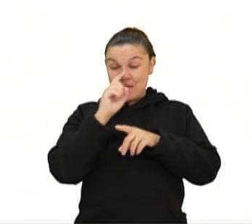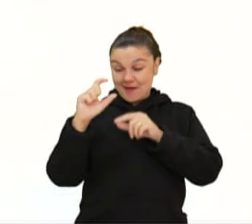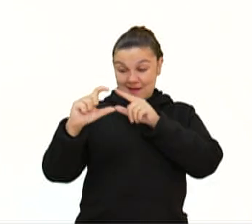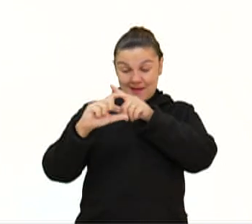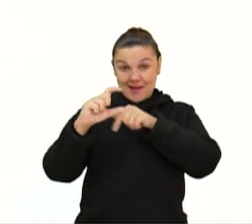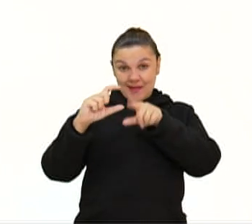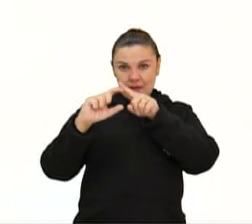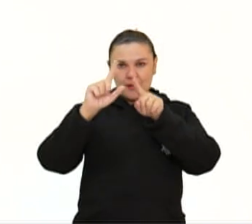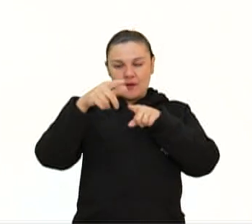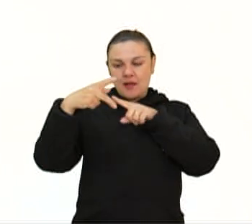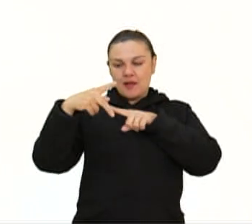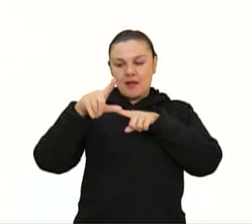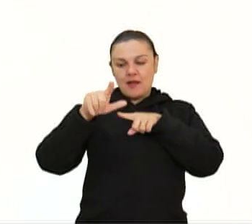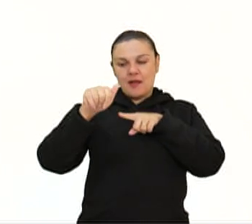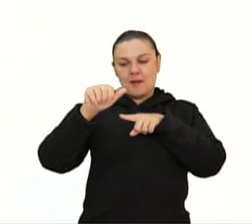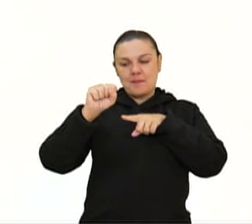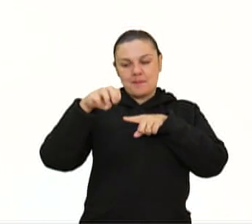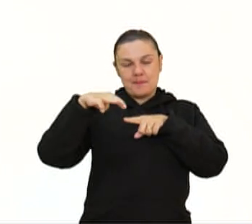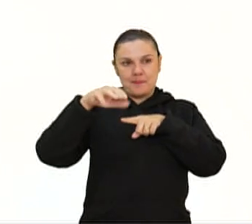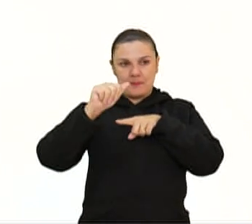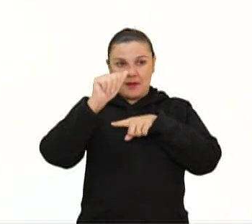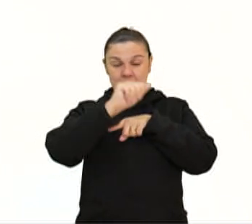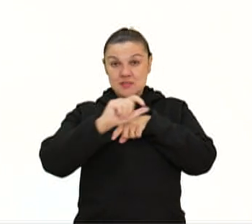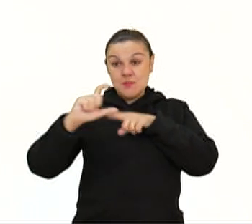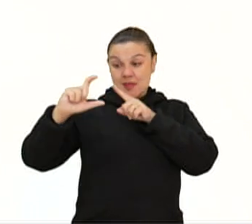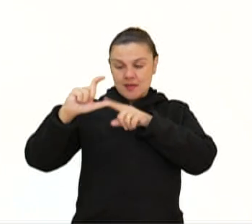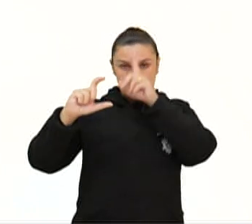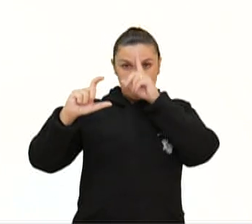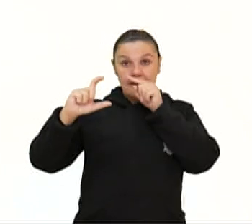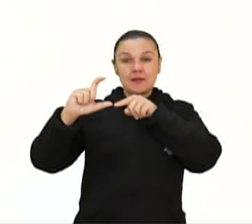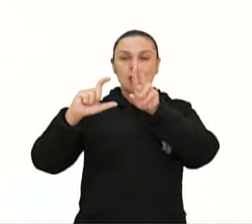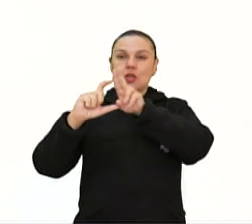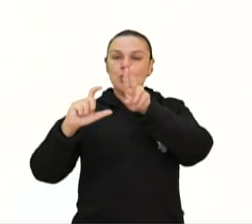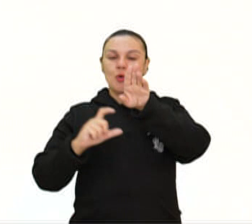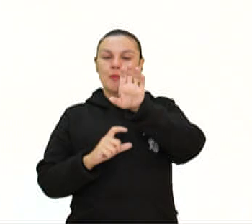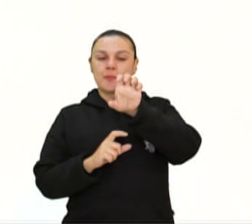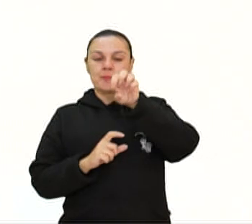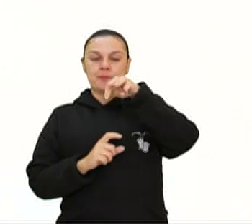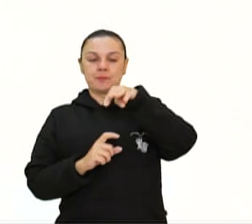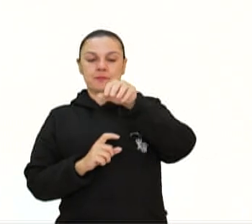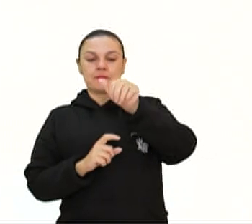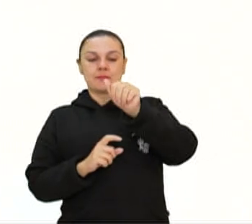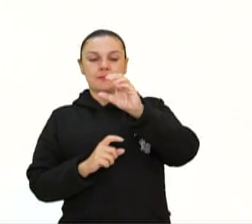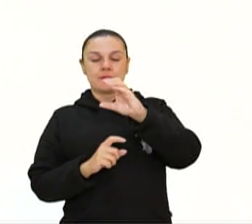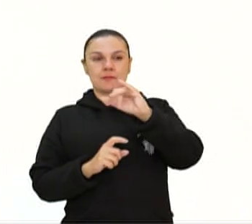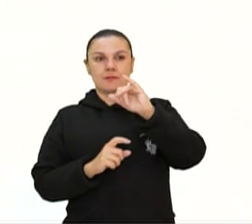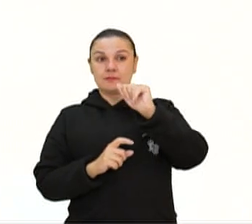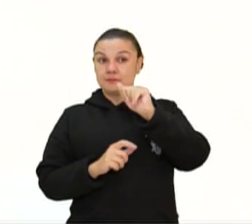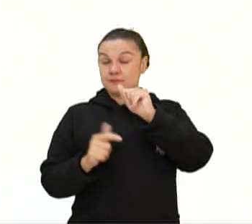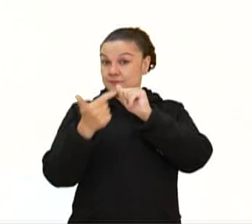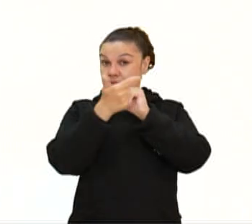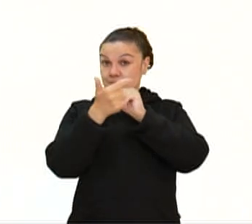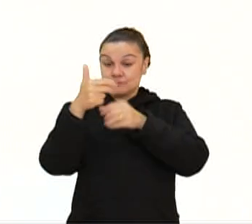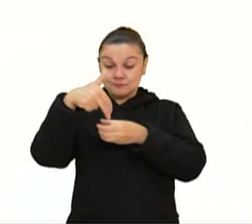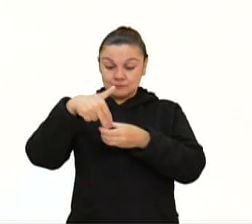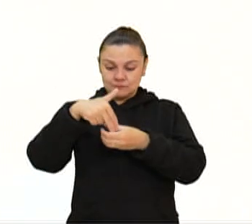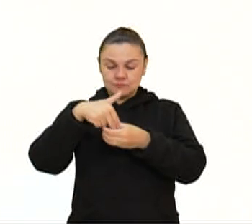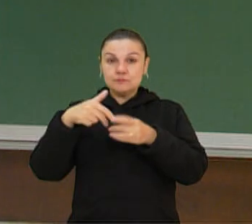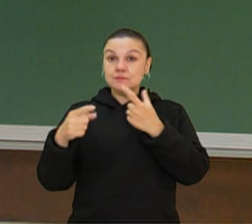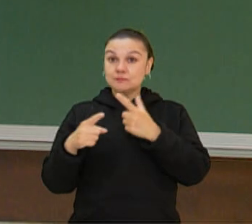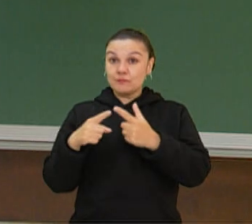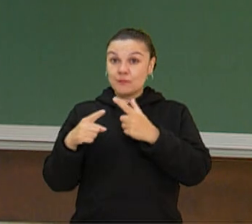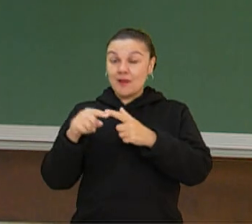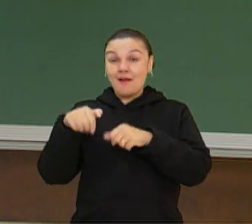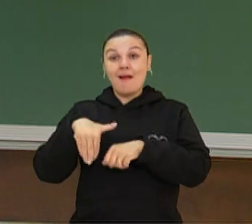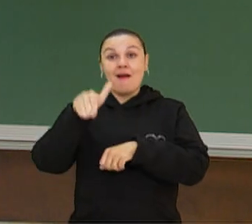do sangue. E eu tenho uma célula aqui que é muito importante, que é a hemácia. Notem que ela não apresenta núcleo. Por quê? Porque ela precisa carregar a